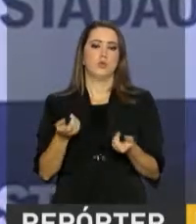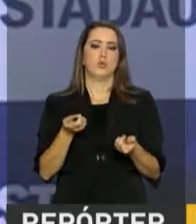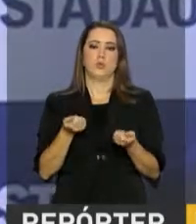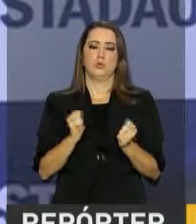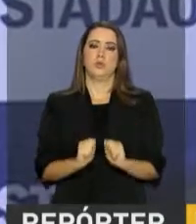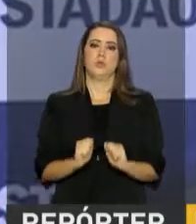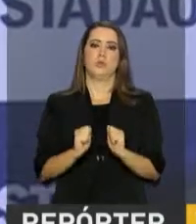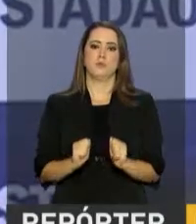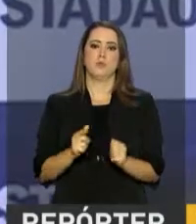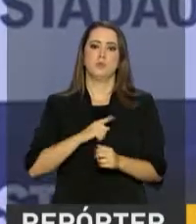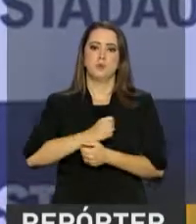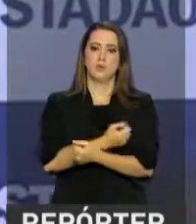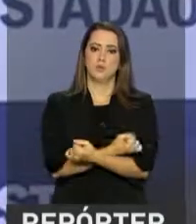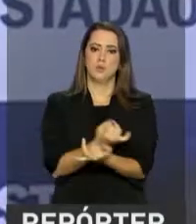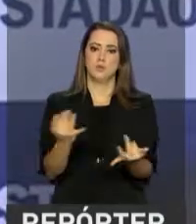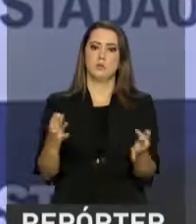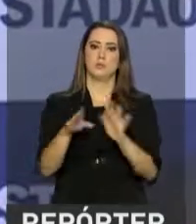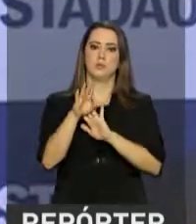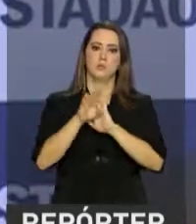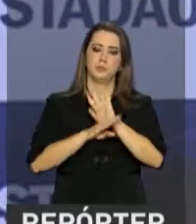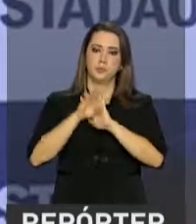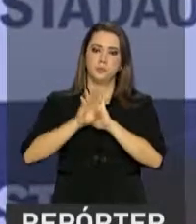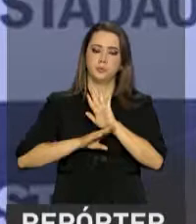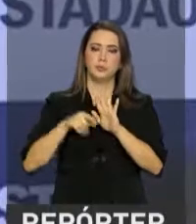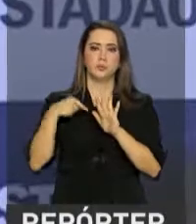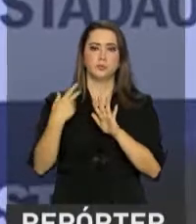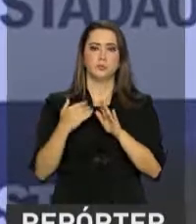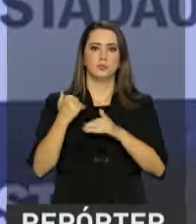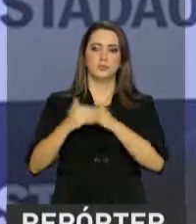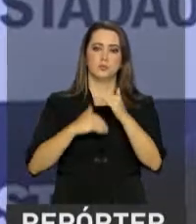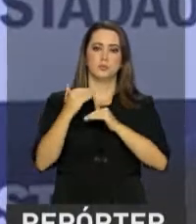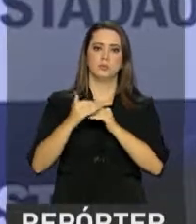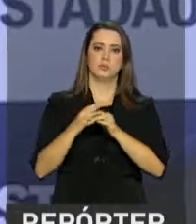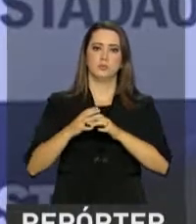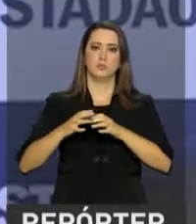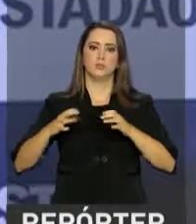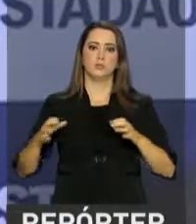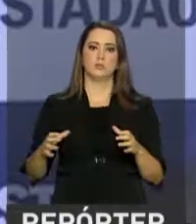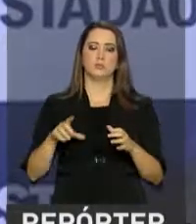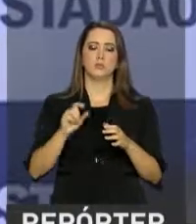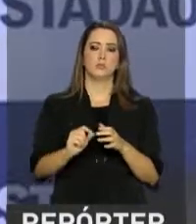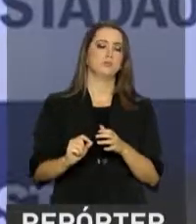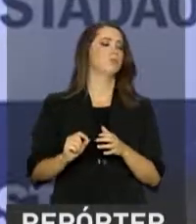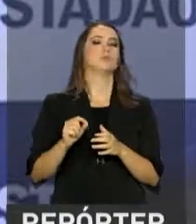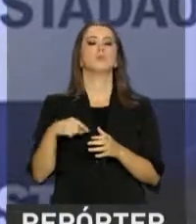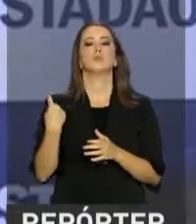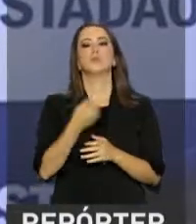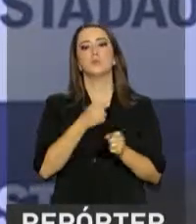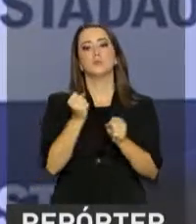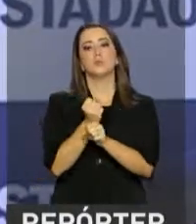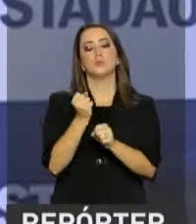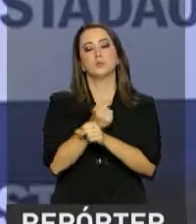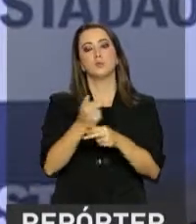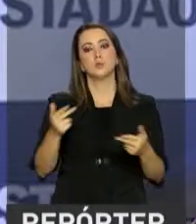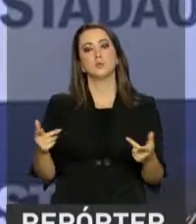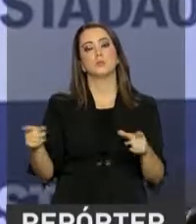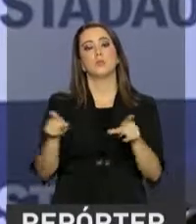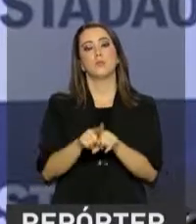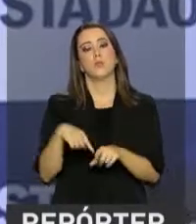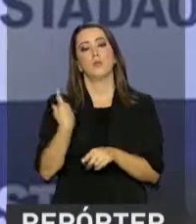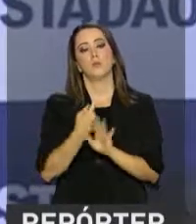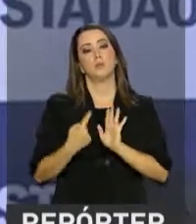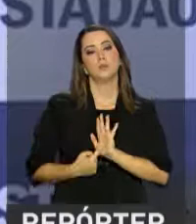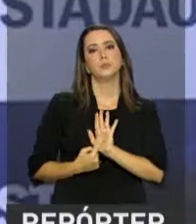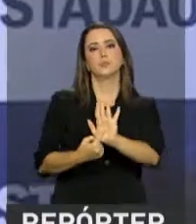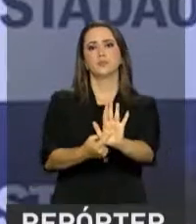né, ter uma quantidade maior de projetos para ampliar de maneira mais significativa a nossa infraestrutura. O que nós temos